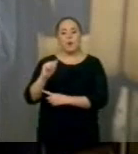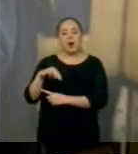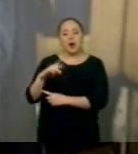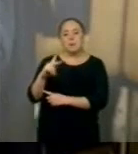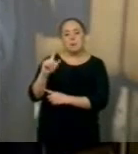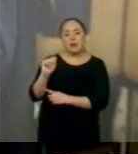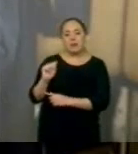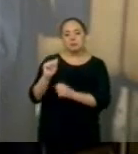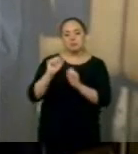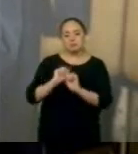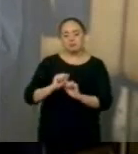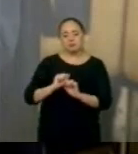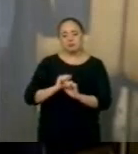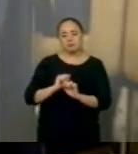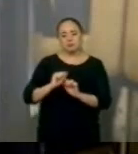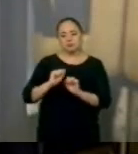relação à